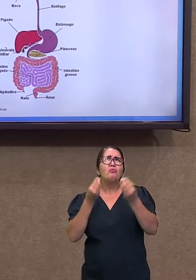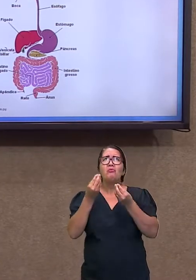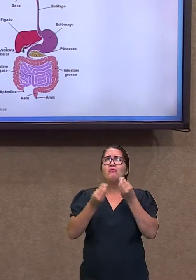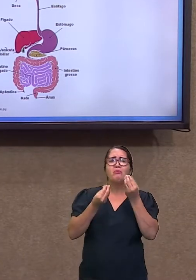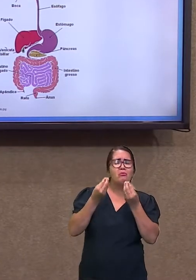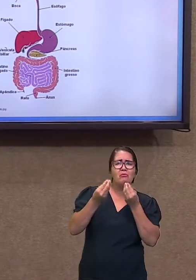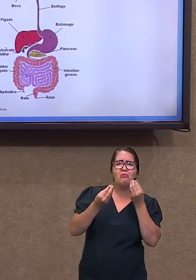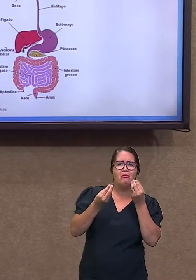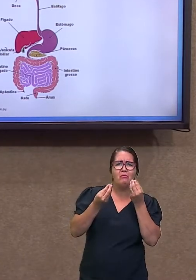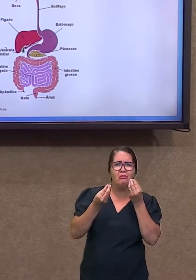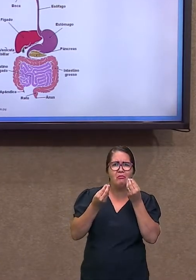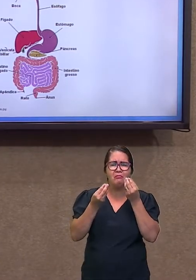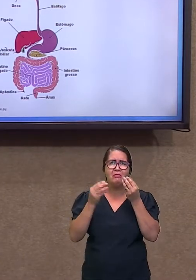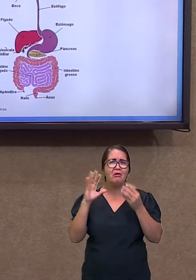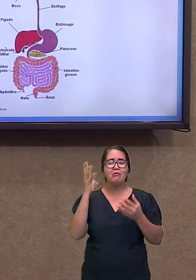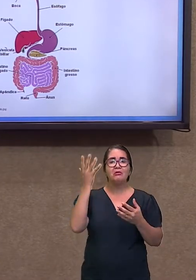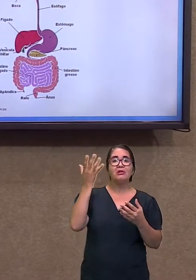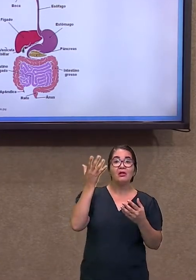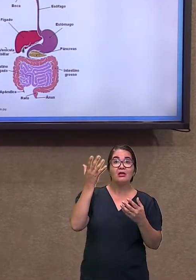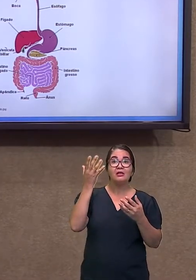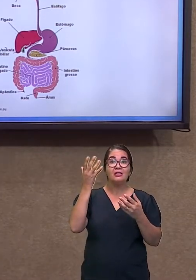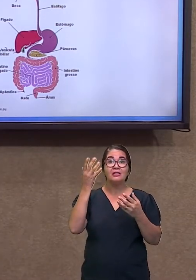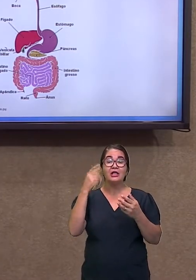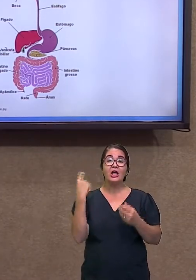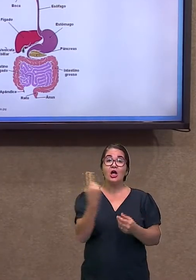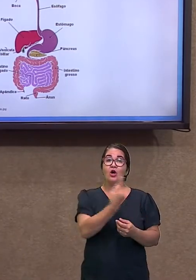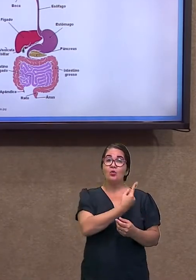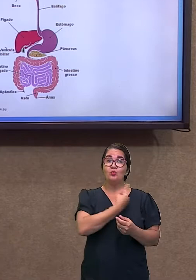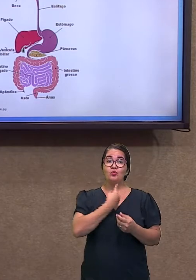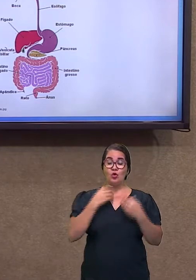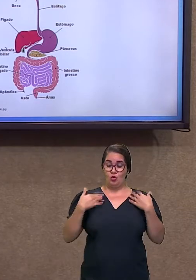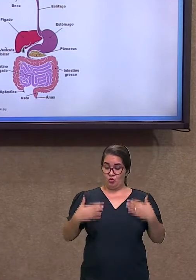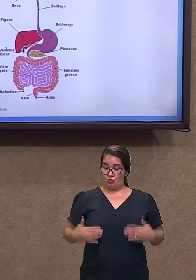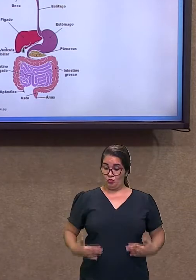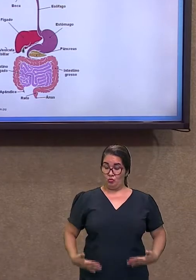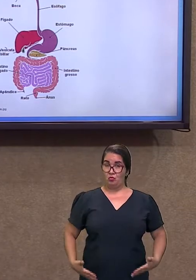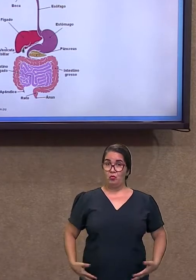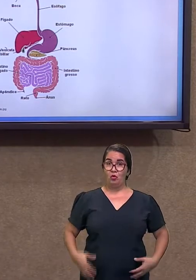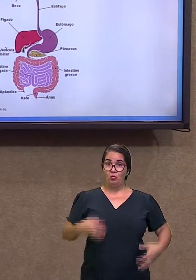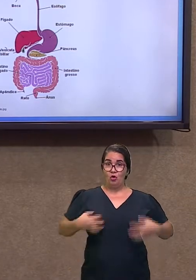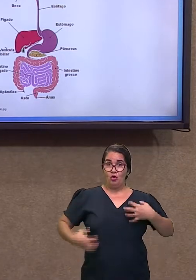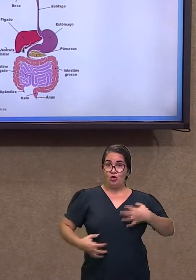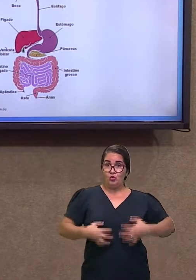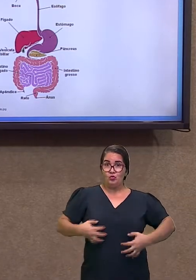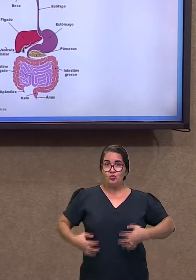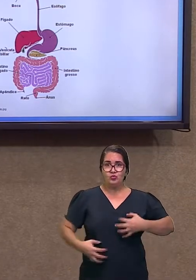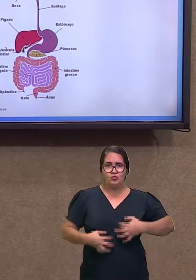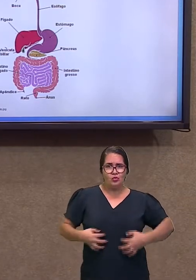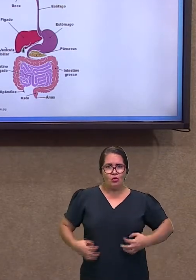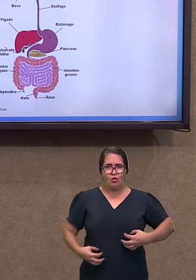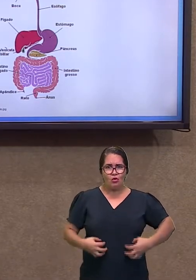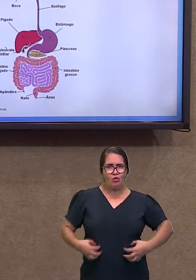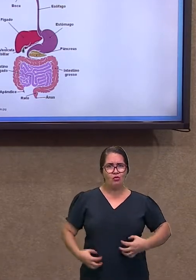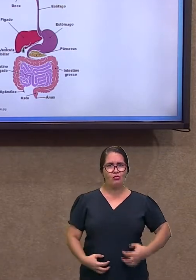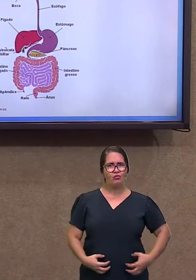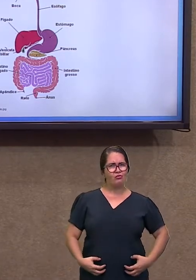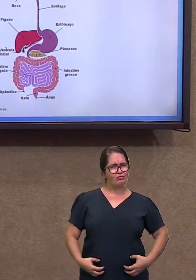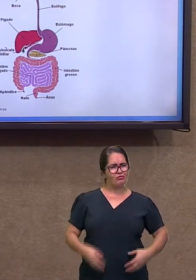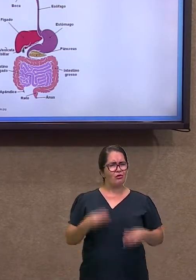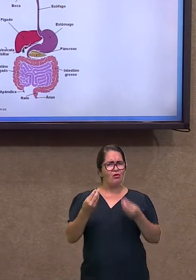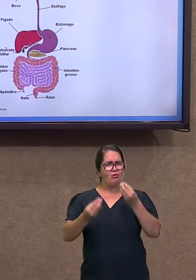então o nosso sistema digestório? Quais são os órgãos que fazem parte do